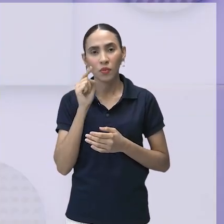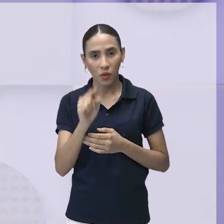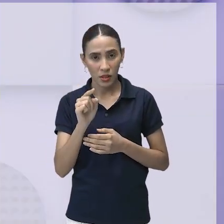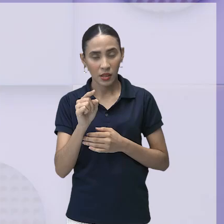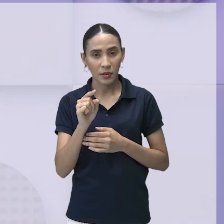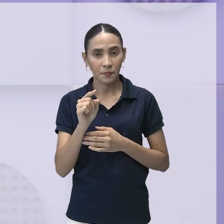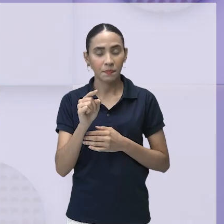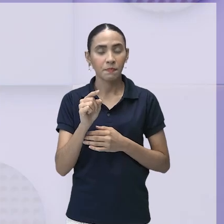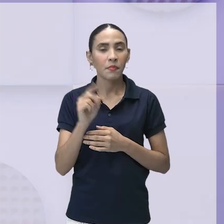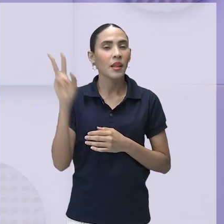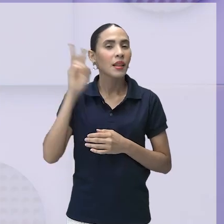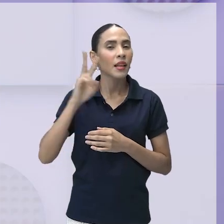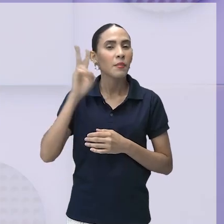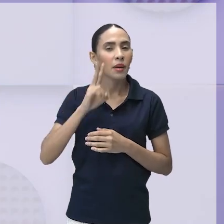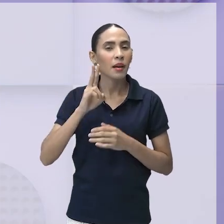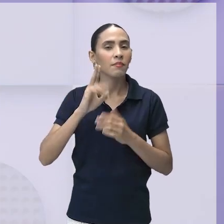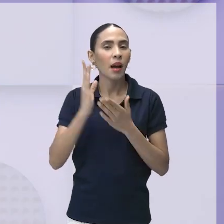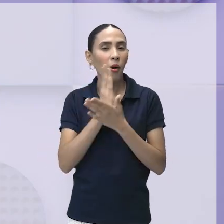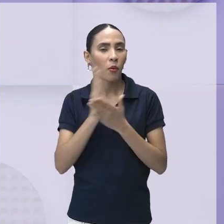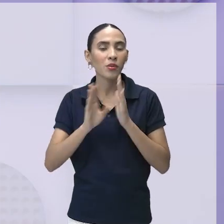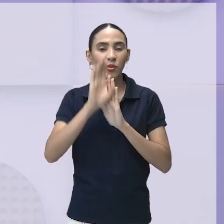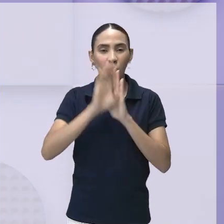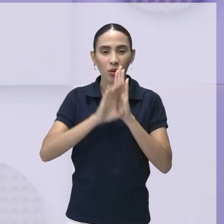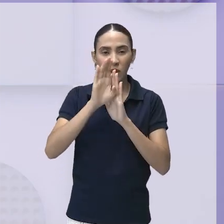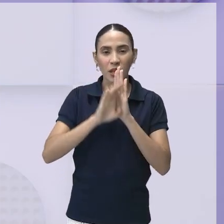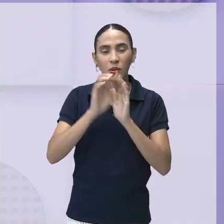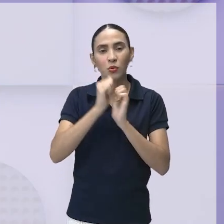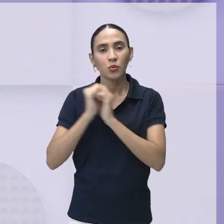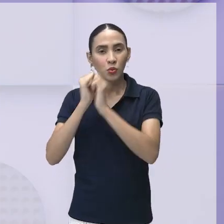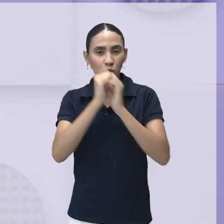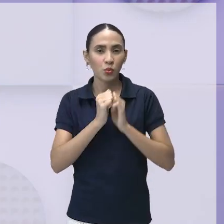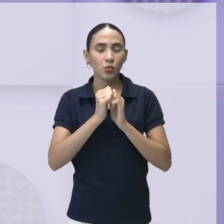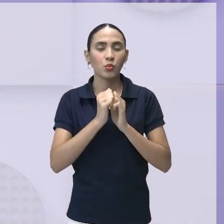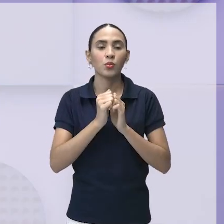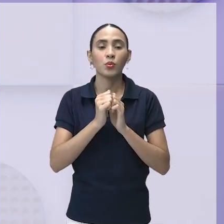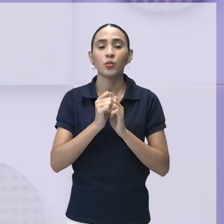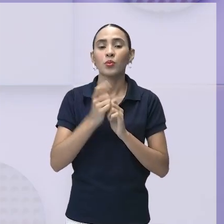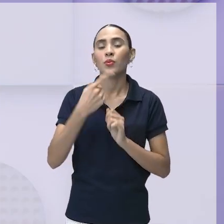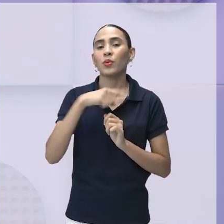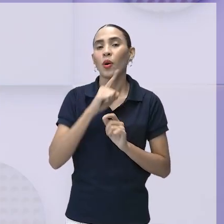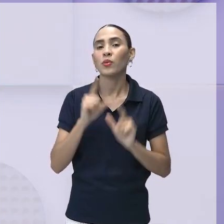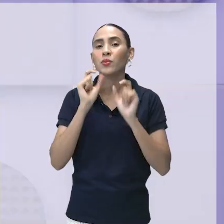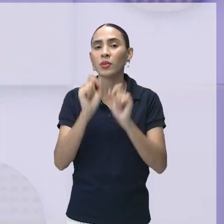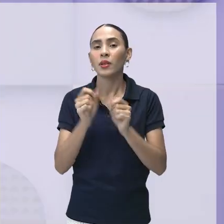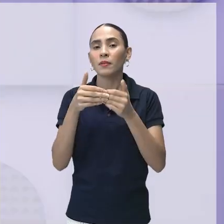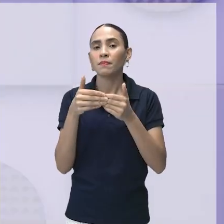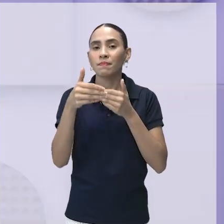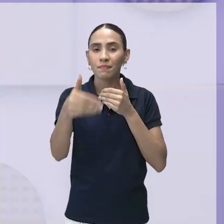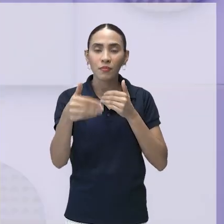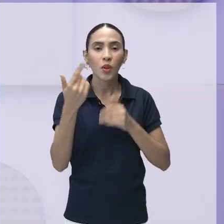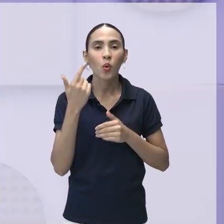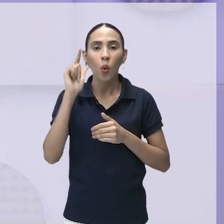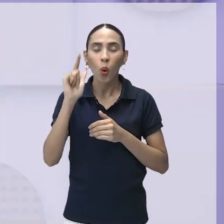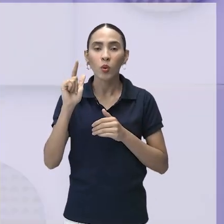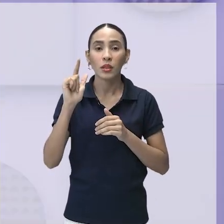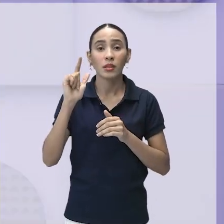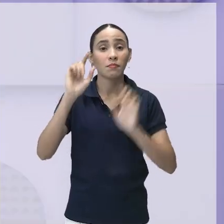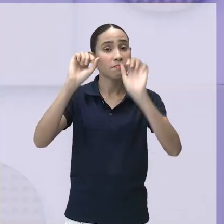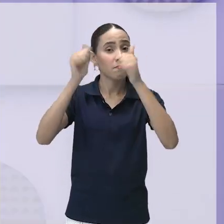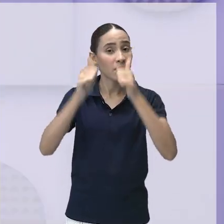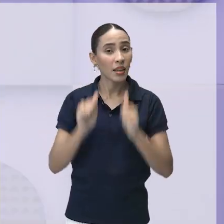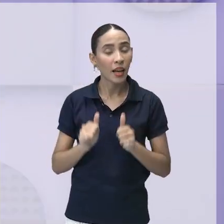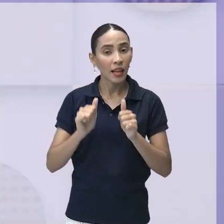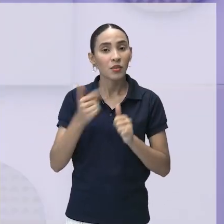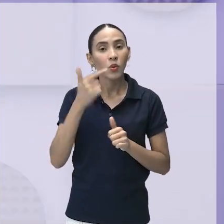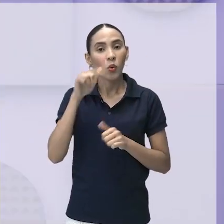gente revisitar alguns conceitos, para depois, juntos e juntas, nós darmos outras iluminações